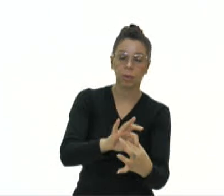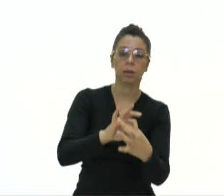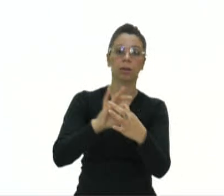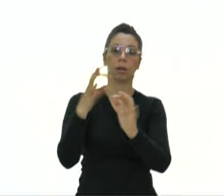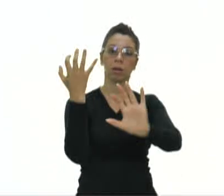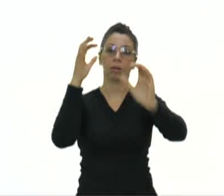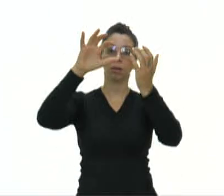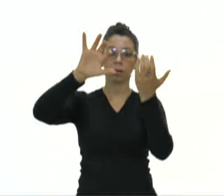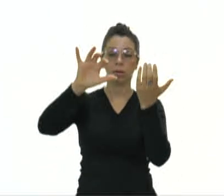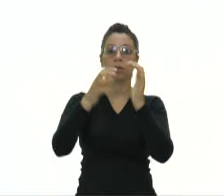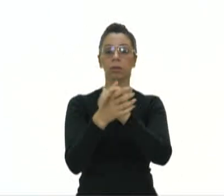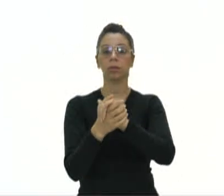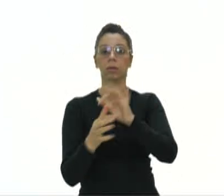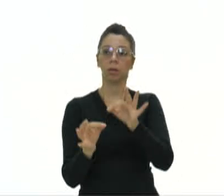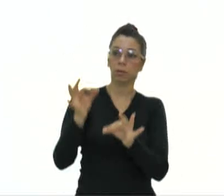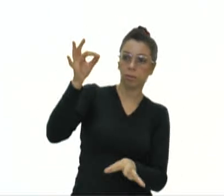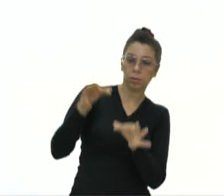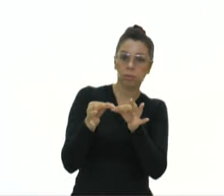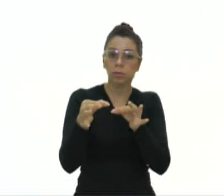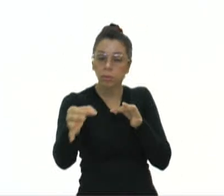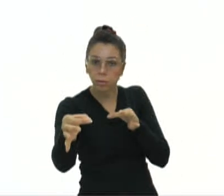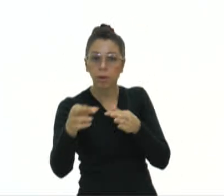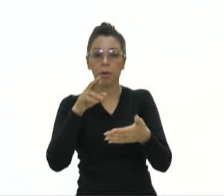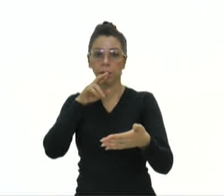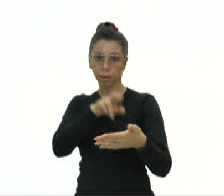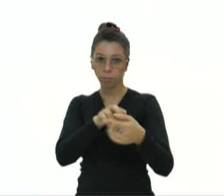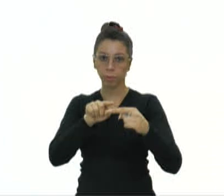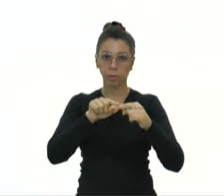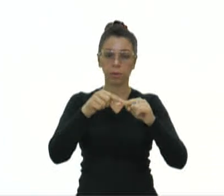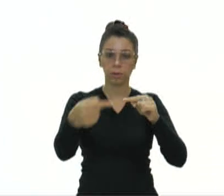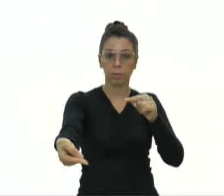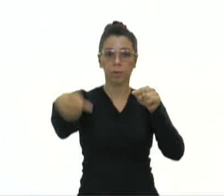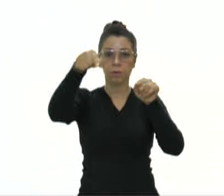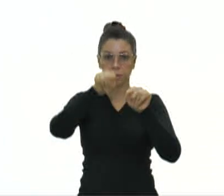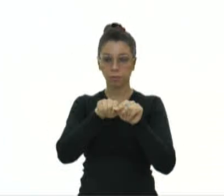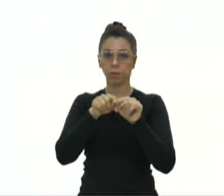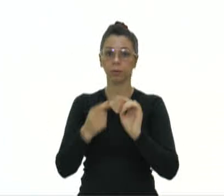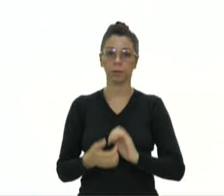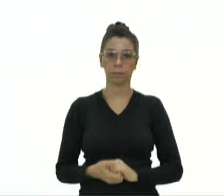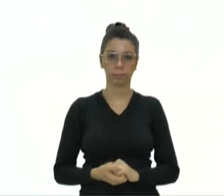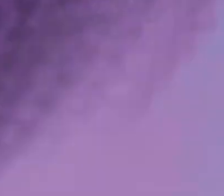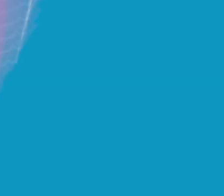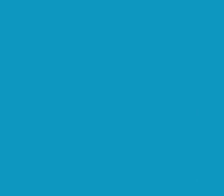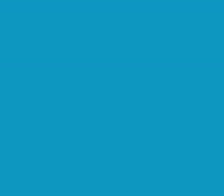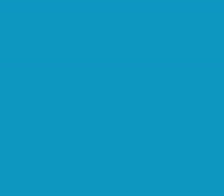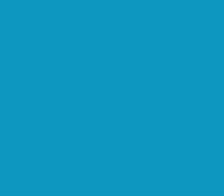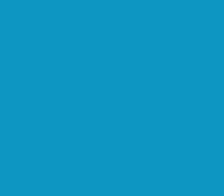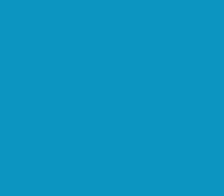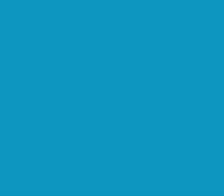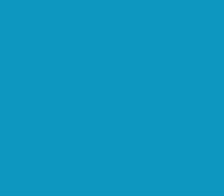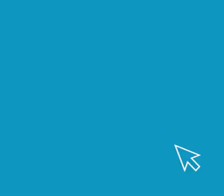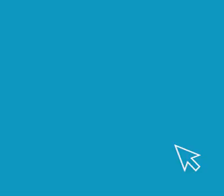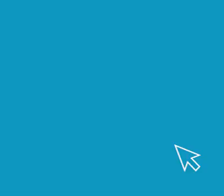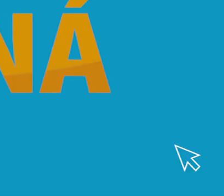que variam de acordo com a altitude e latitude. Faço a atividadezinha agora e voltamos já já.